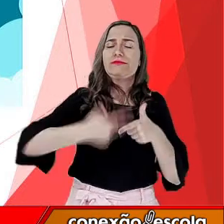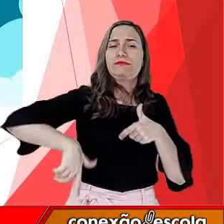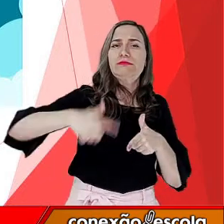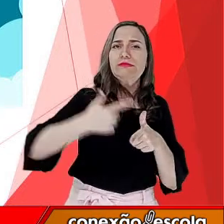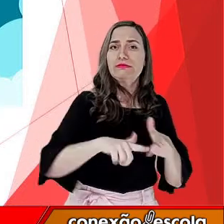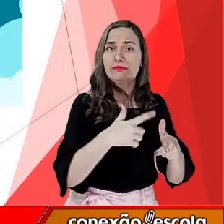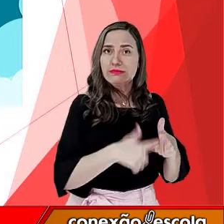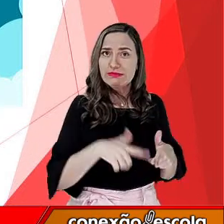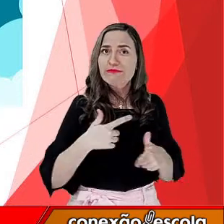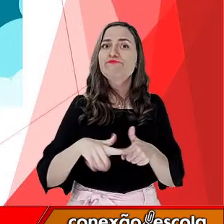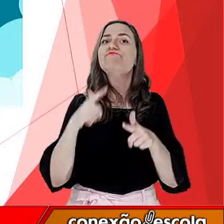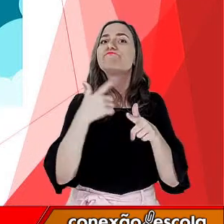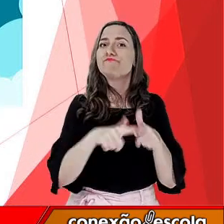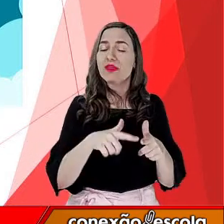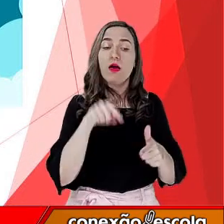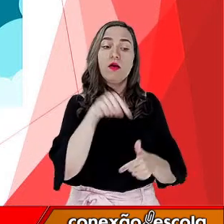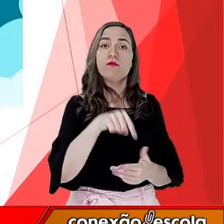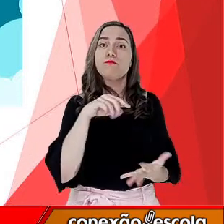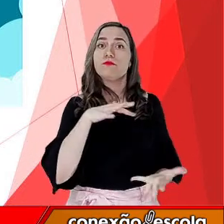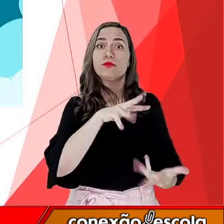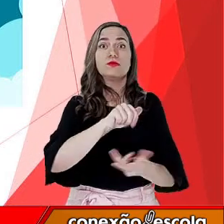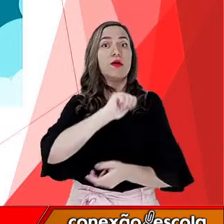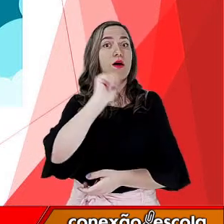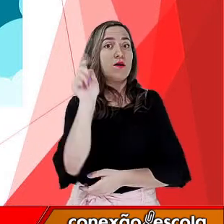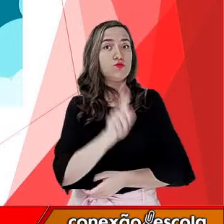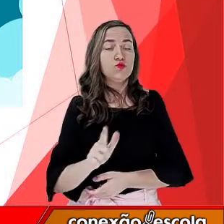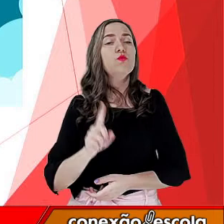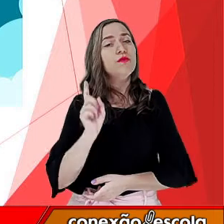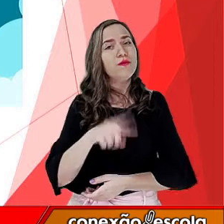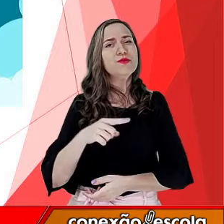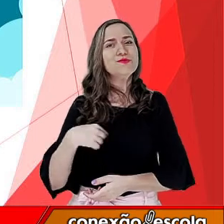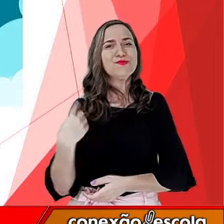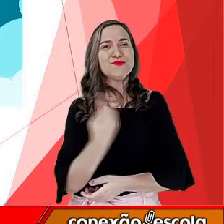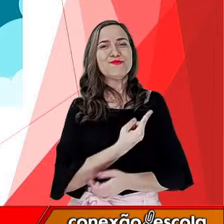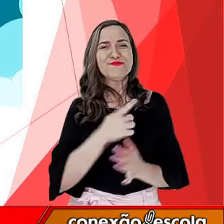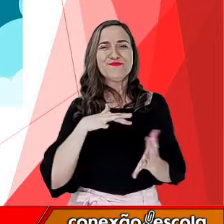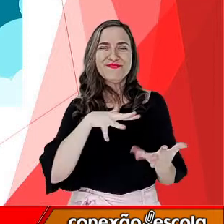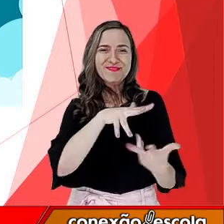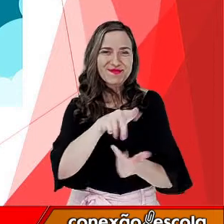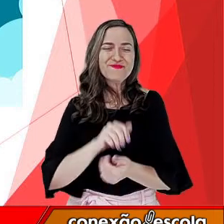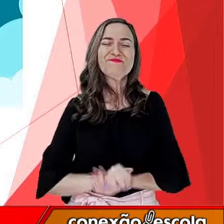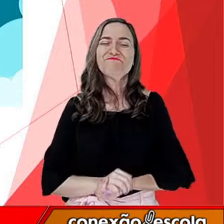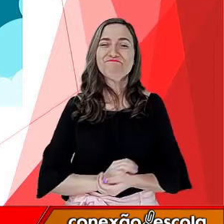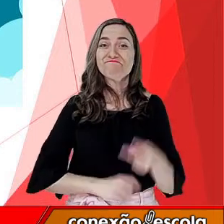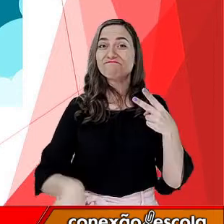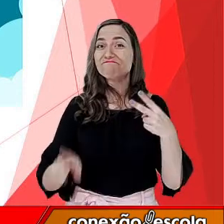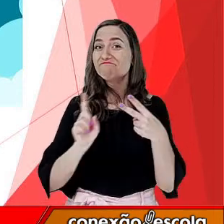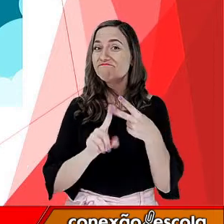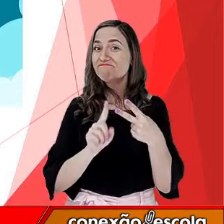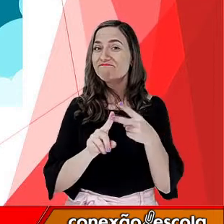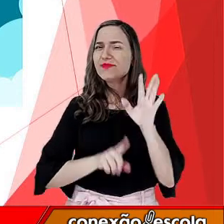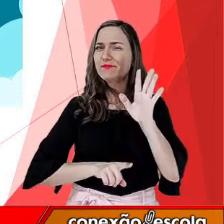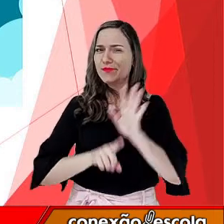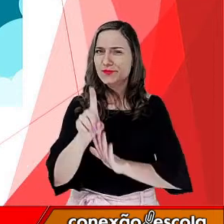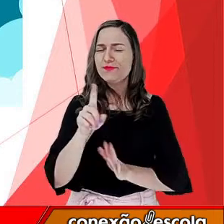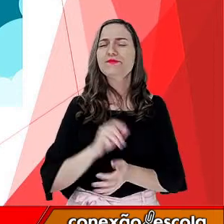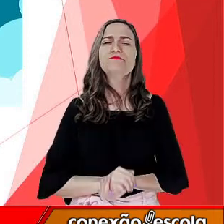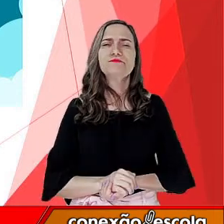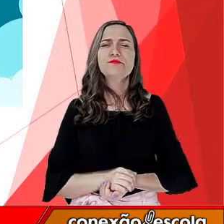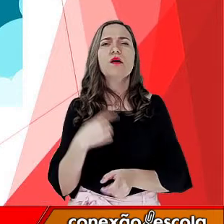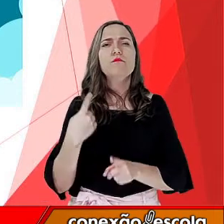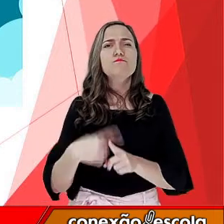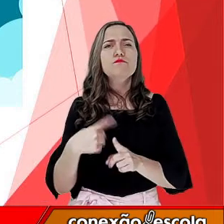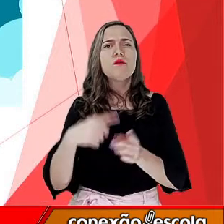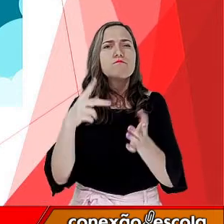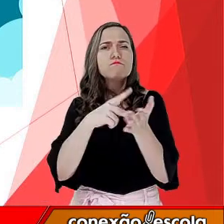nosso planeta, do planeta azul. Número 2. Por que um trecho do